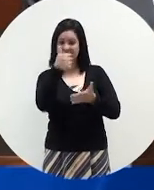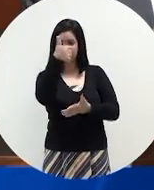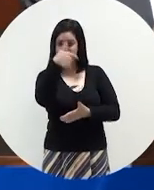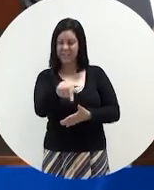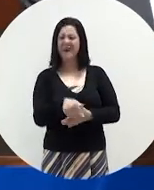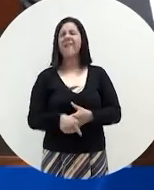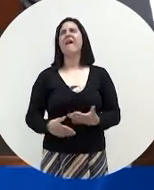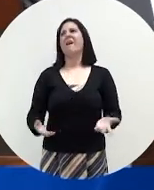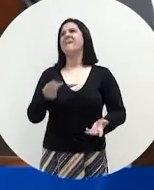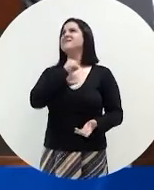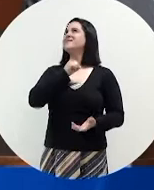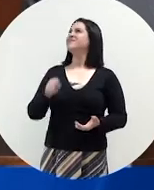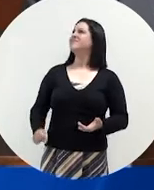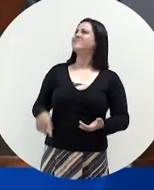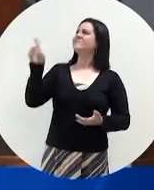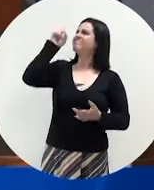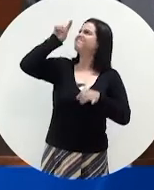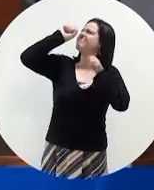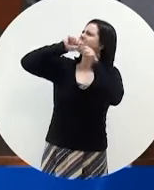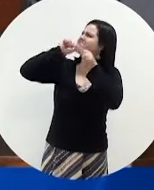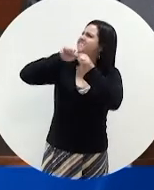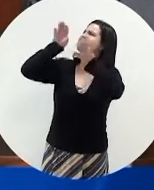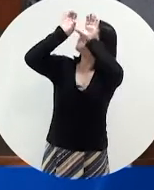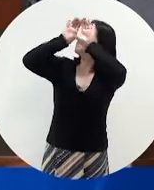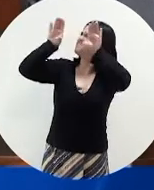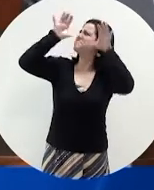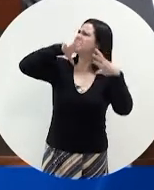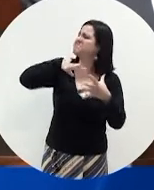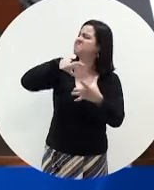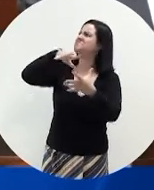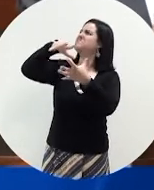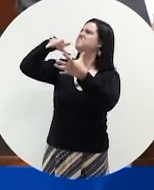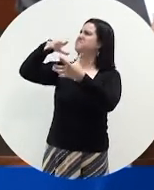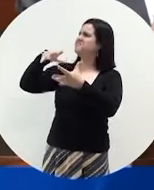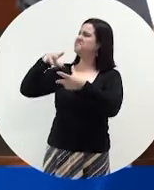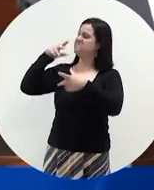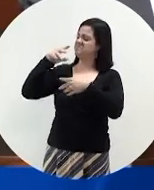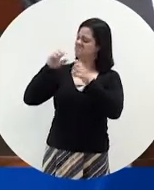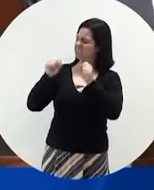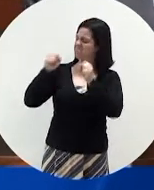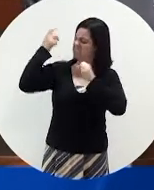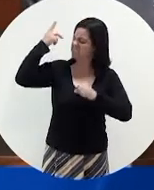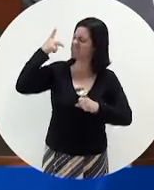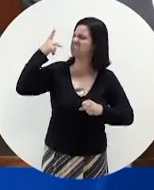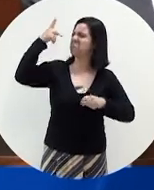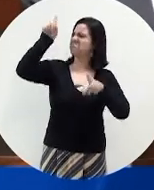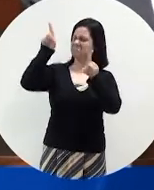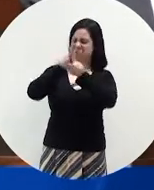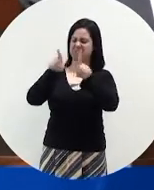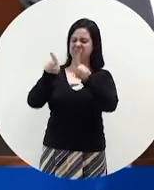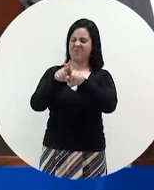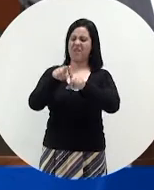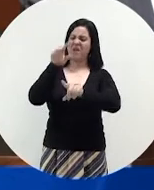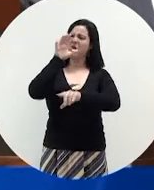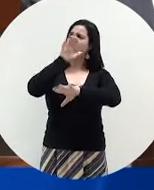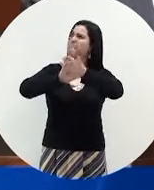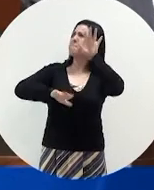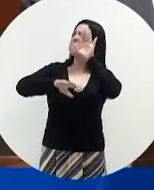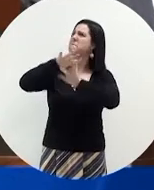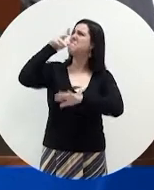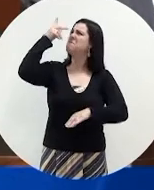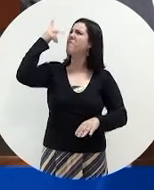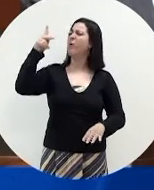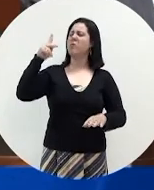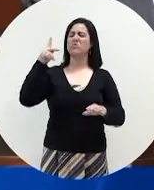seu poder, estabeleceu o mundo por sua sabedoria e com sua inteligência estendeu os céus. Jeremias